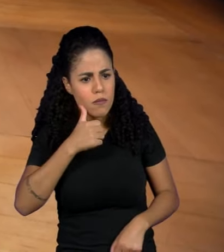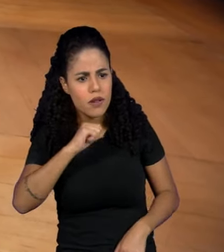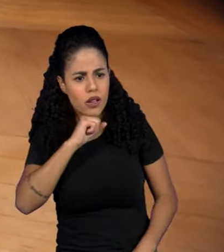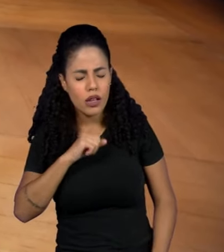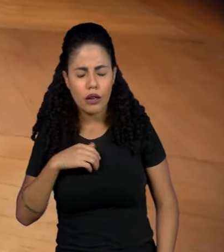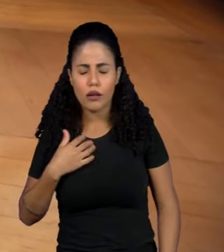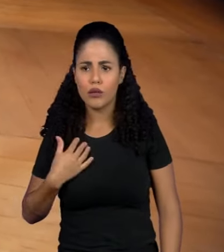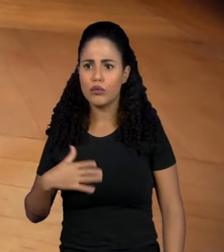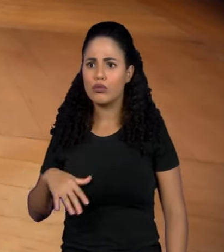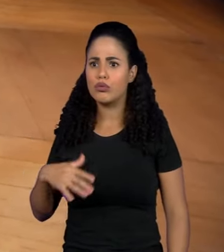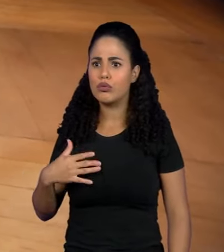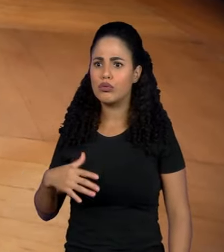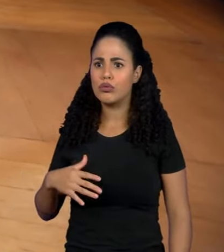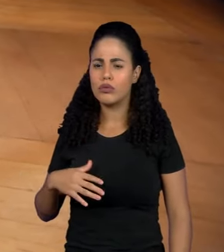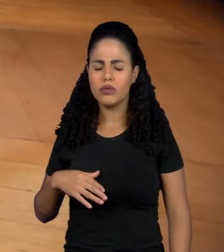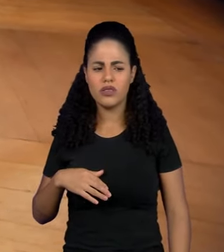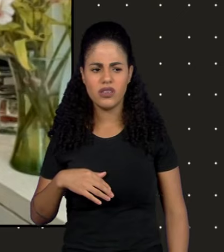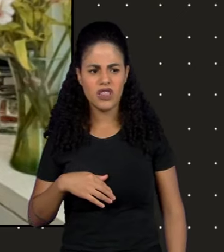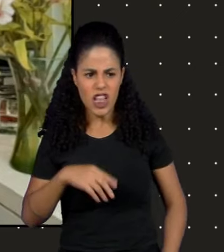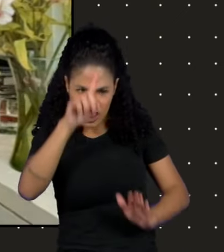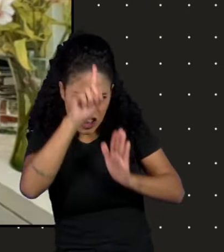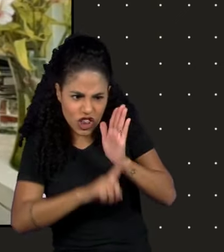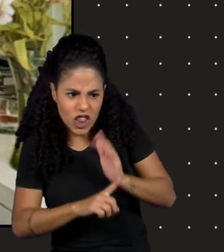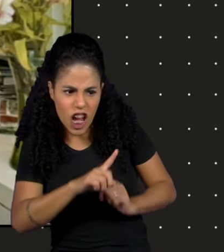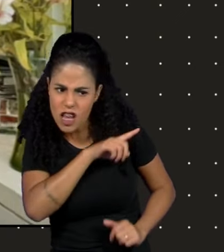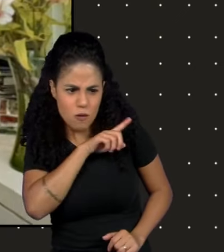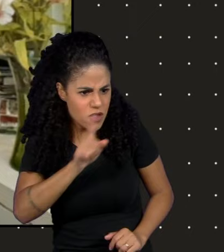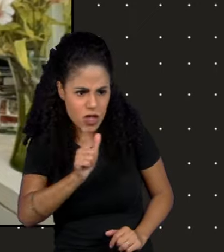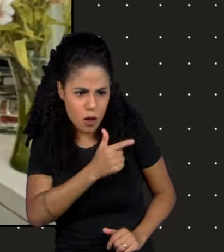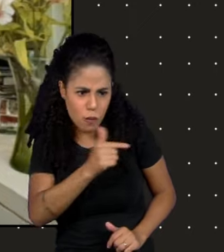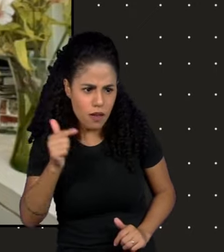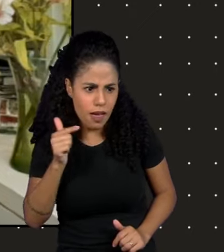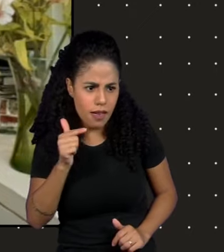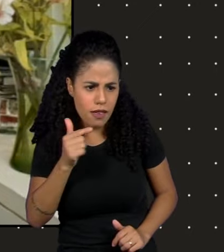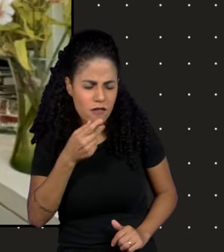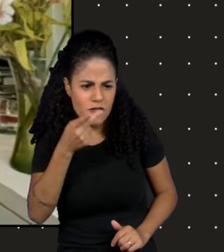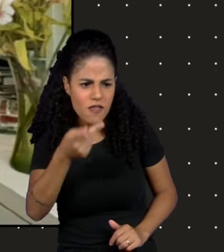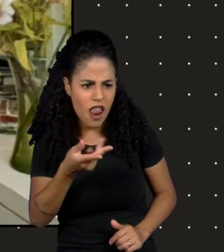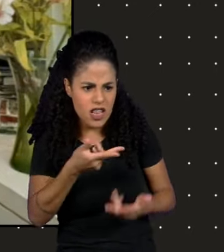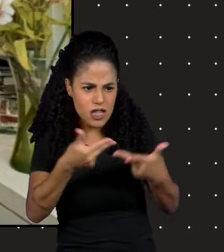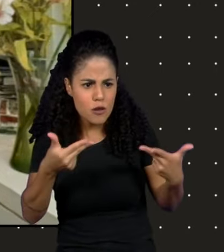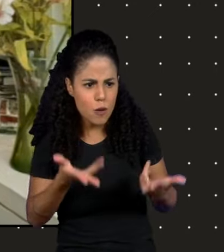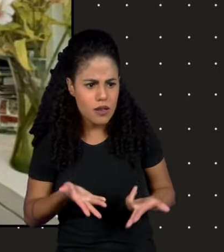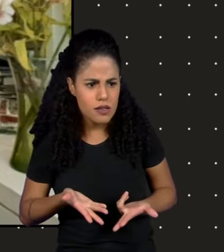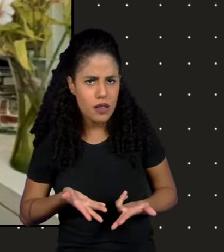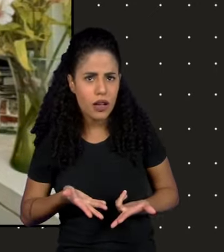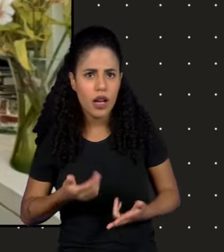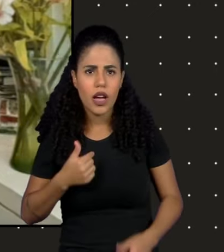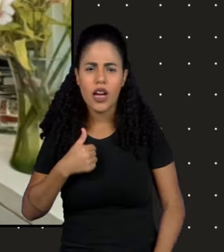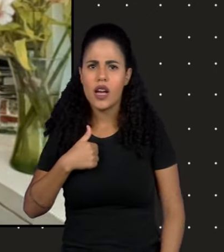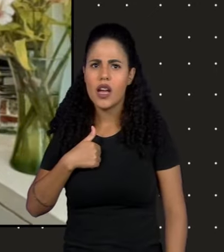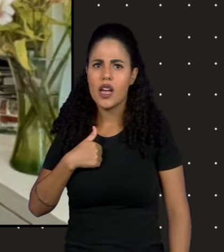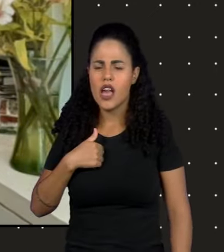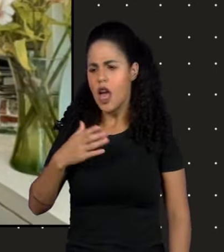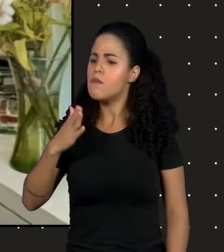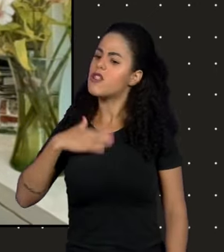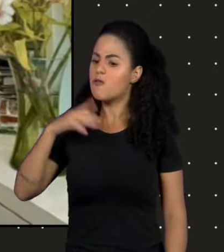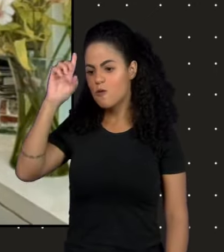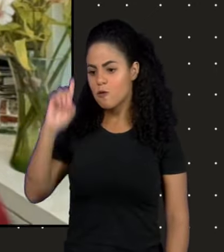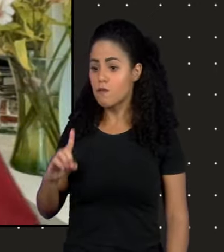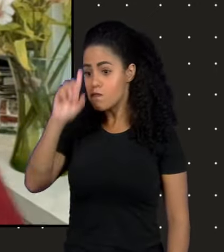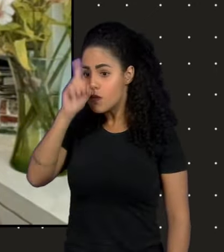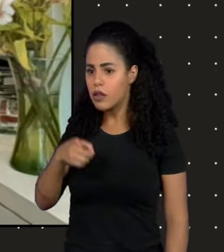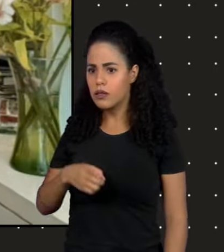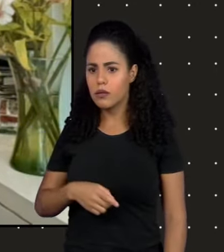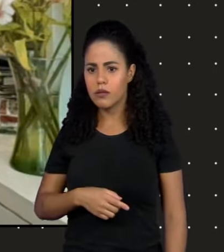pegou. Você não tem direito de falar assim comigo, porque eu sou seu comandante. Eu digo: mas seu comandante de